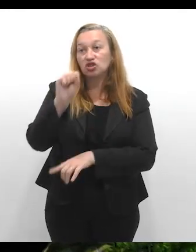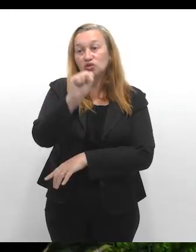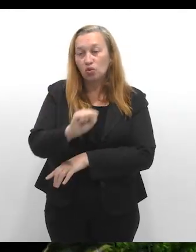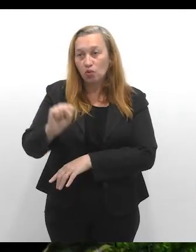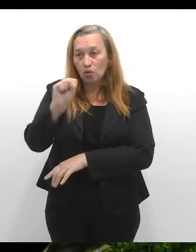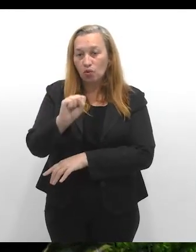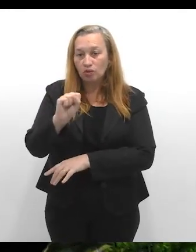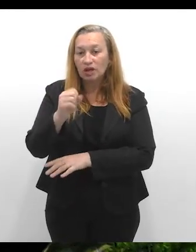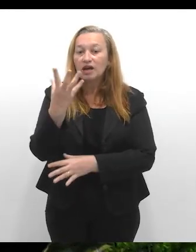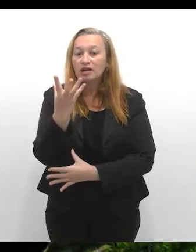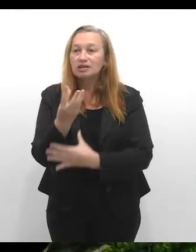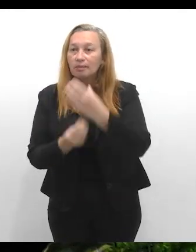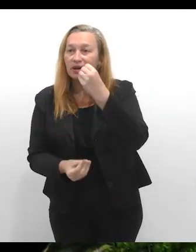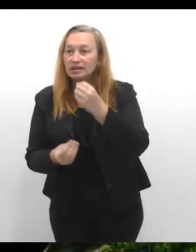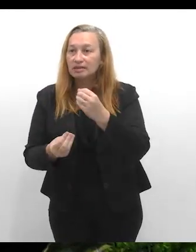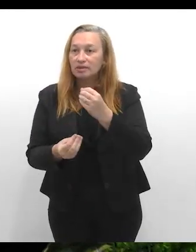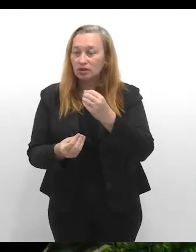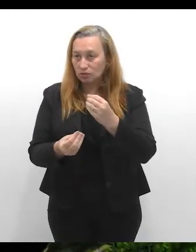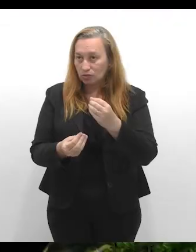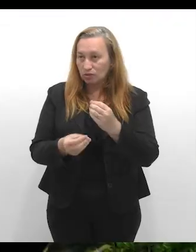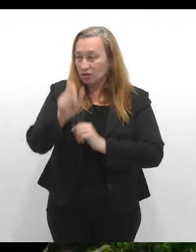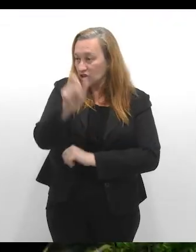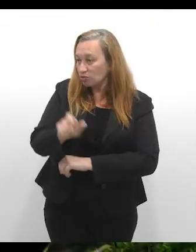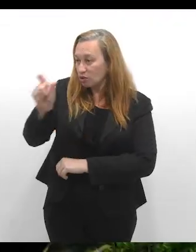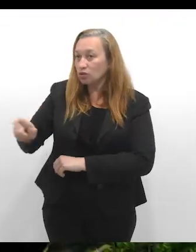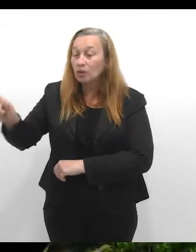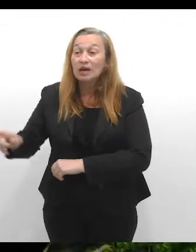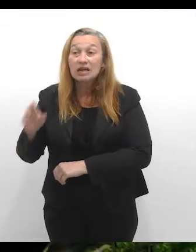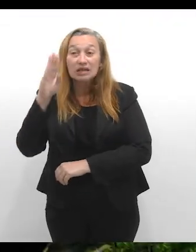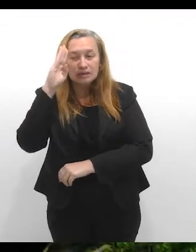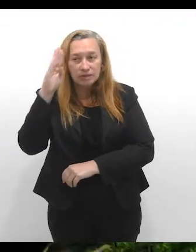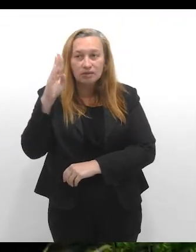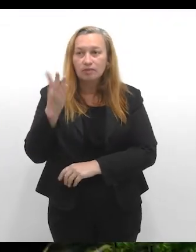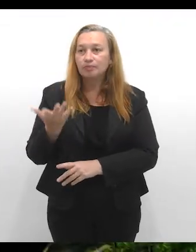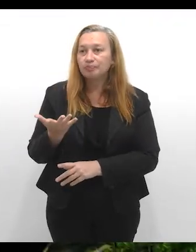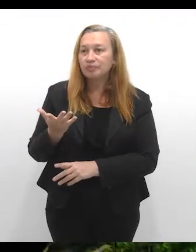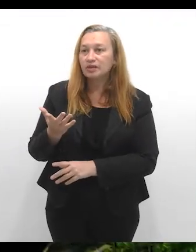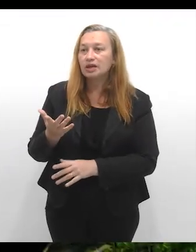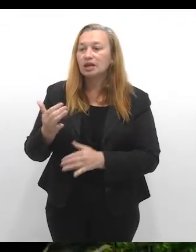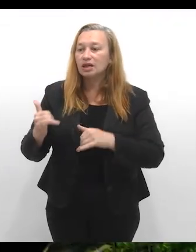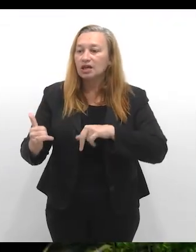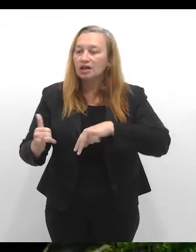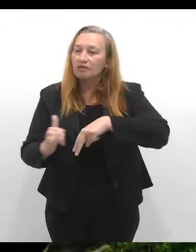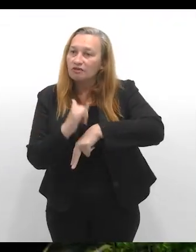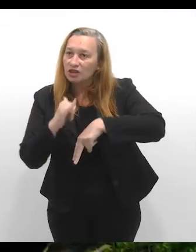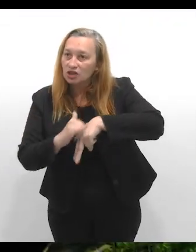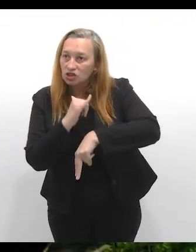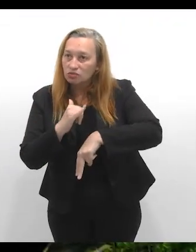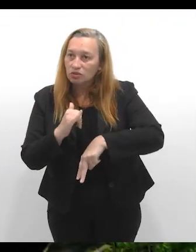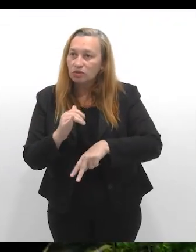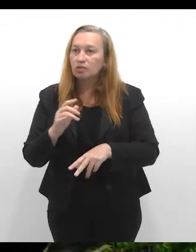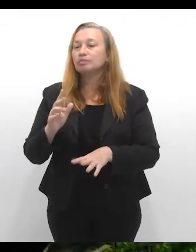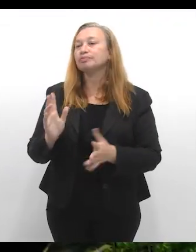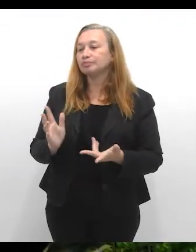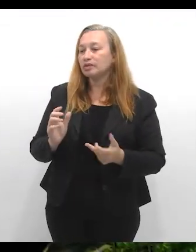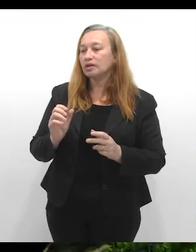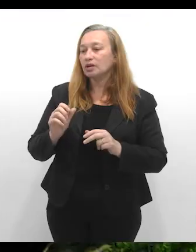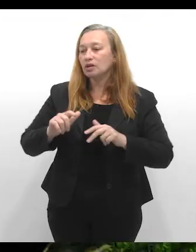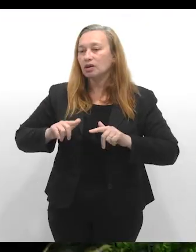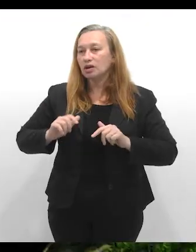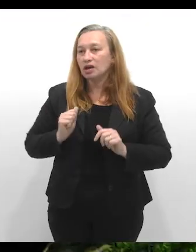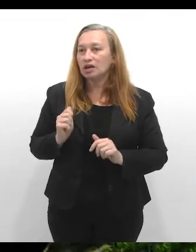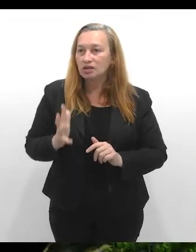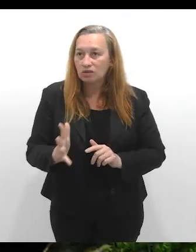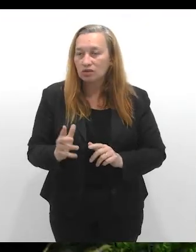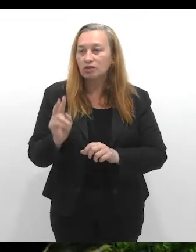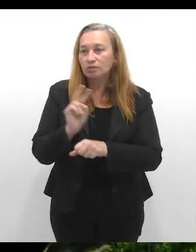Enfrentamento ao Desaparecimento Forçado, especialmente em relação às vítimas, políticas e medidas que possam protegê-las. Para isso,